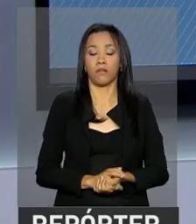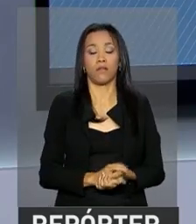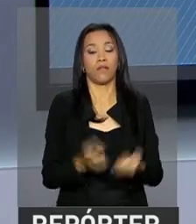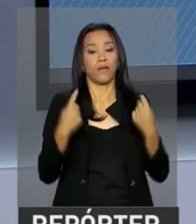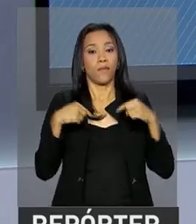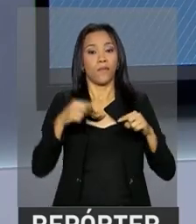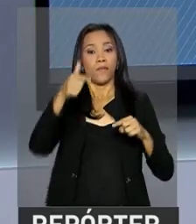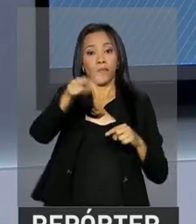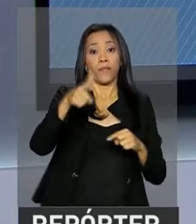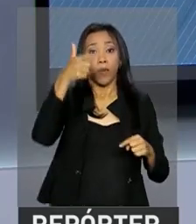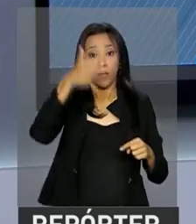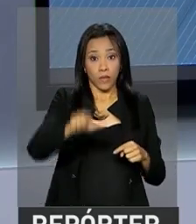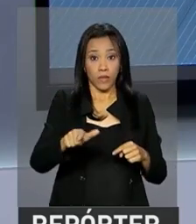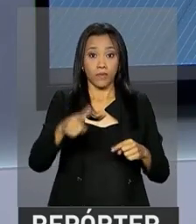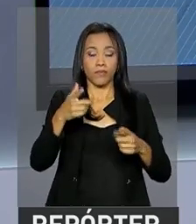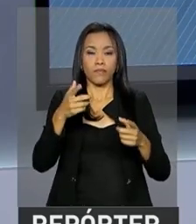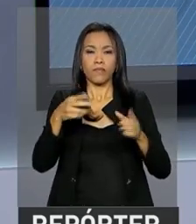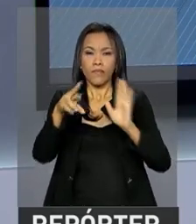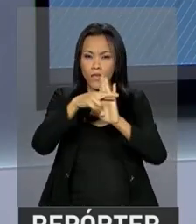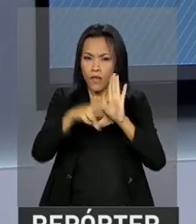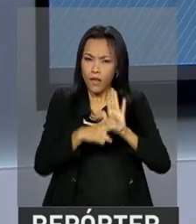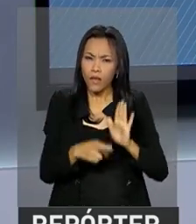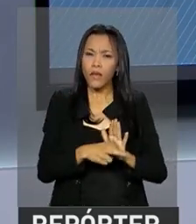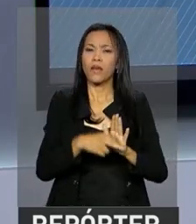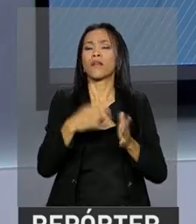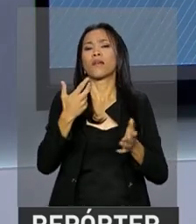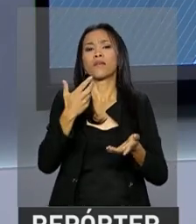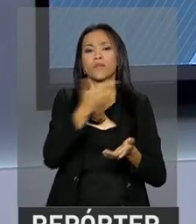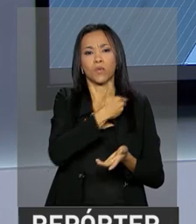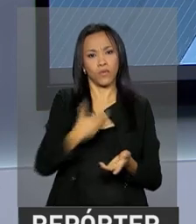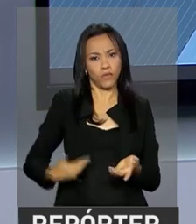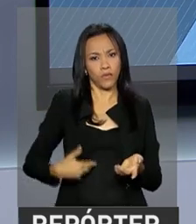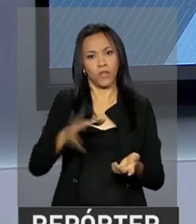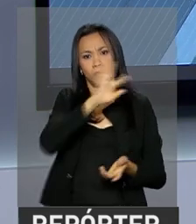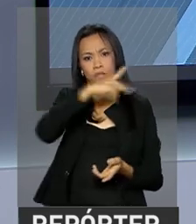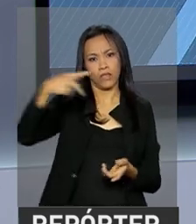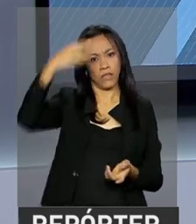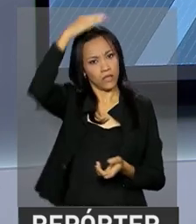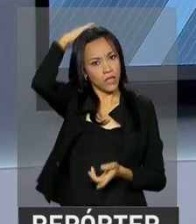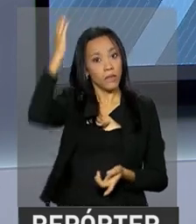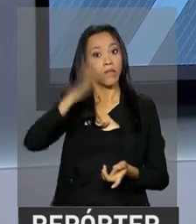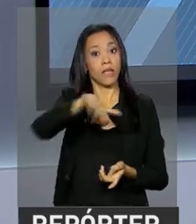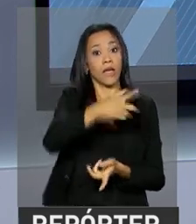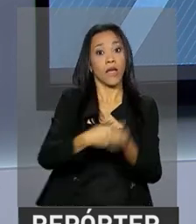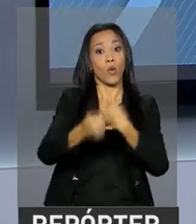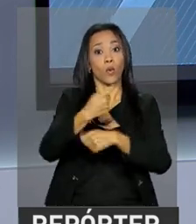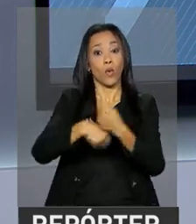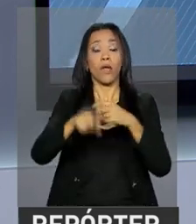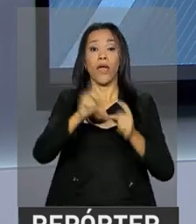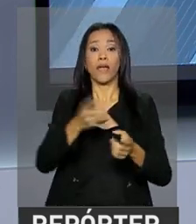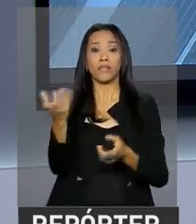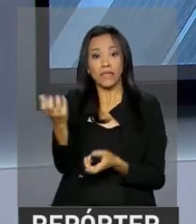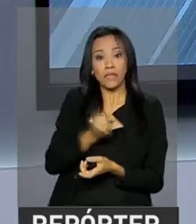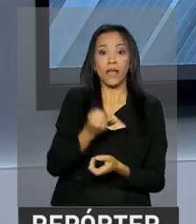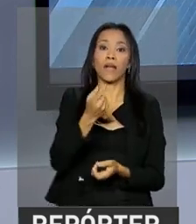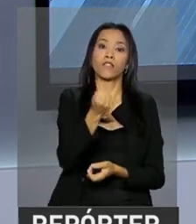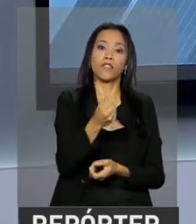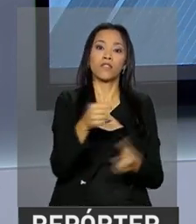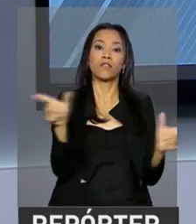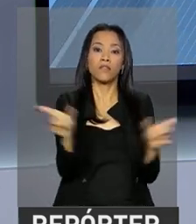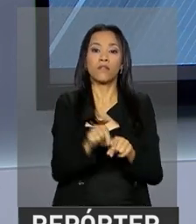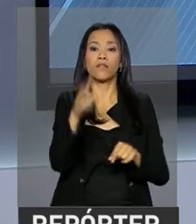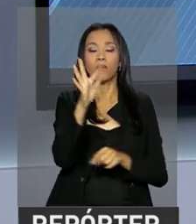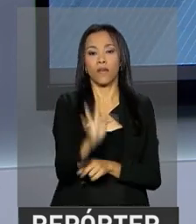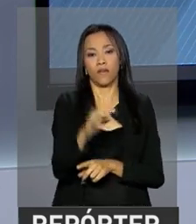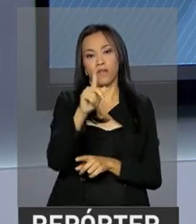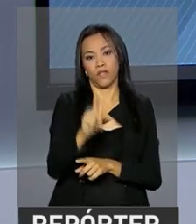Uma das medidas econômicas adotadas pelo governo do presidente Michel Temer foi a liberação do saque de contas inativas do Fundo